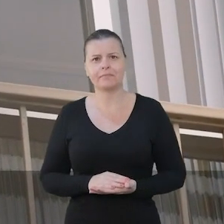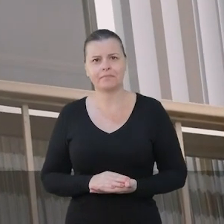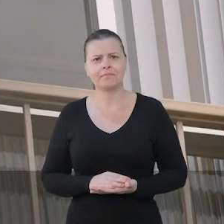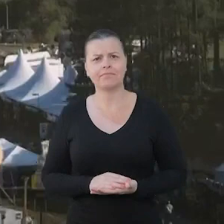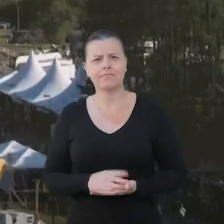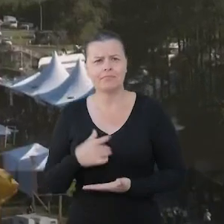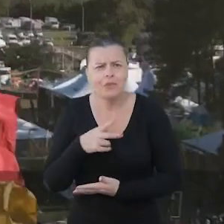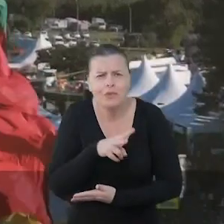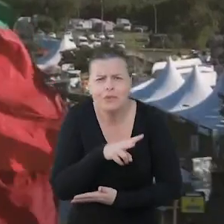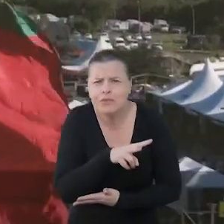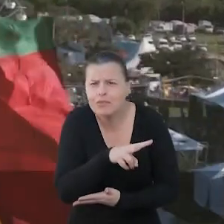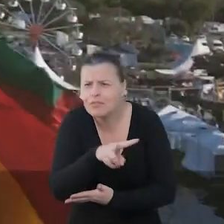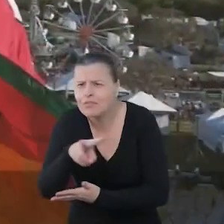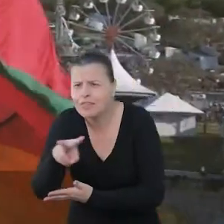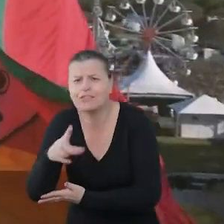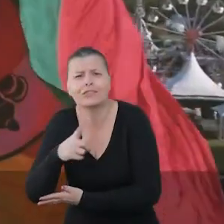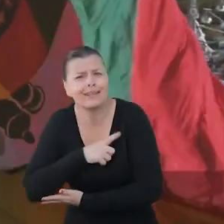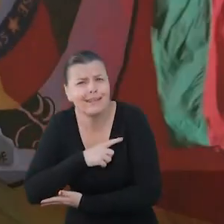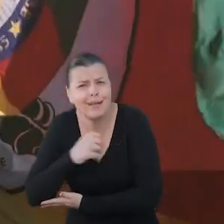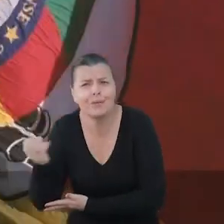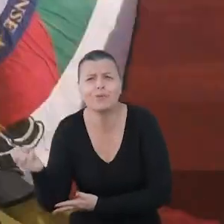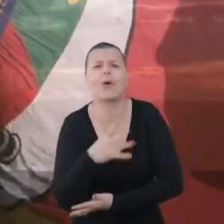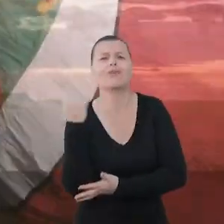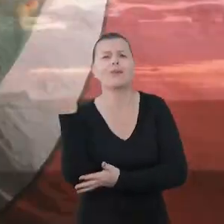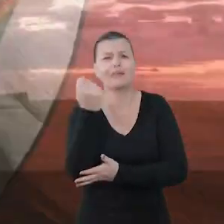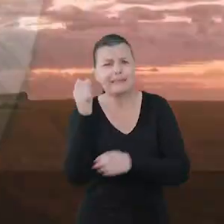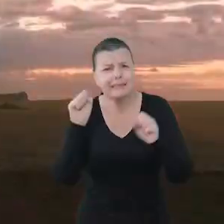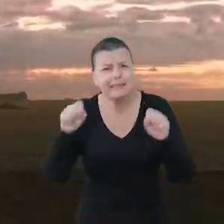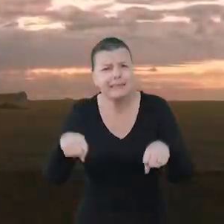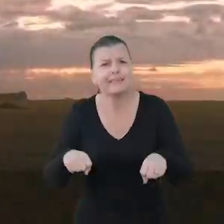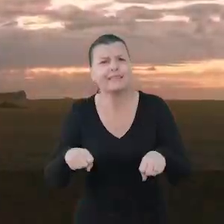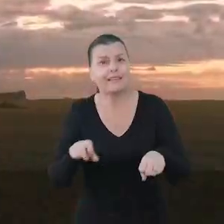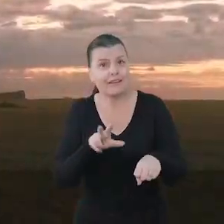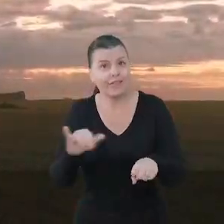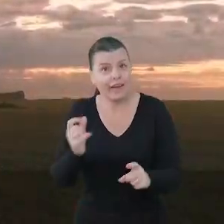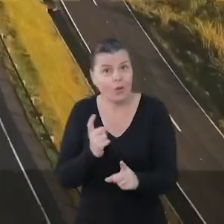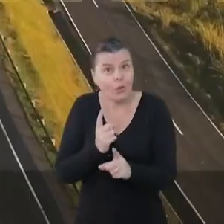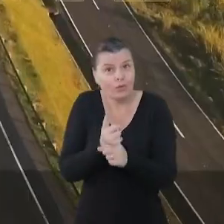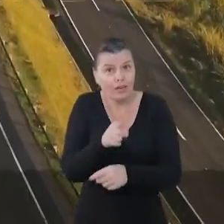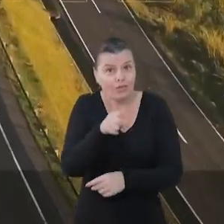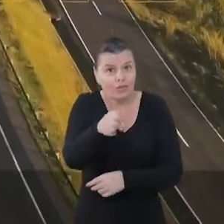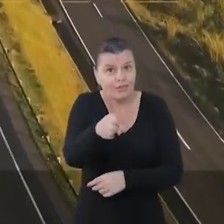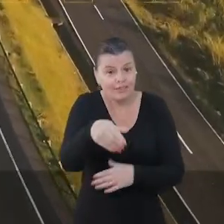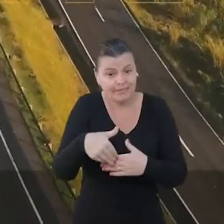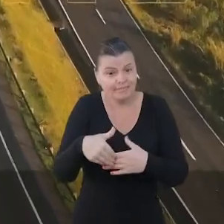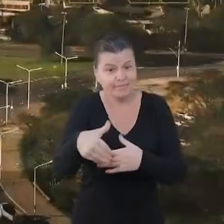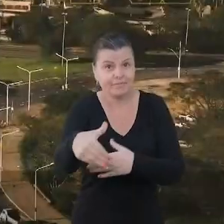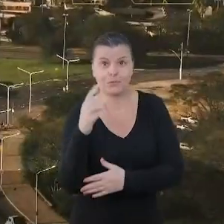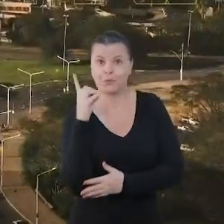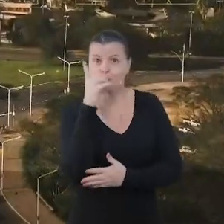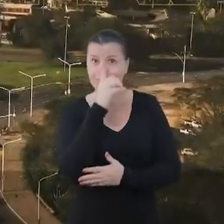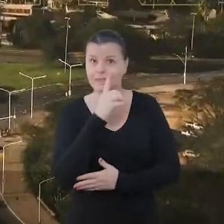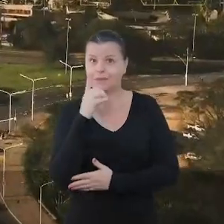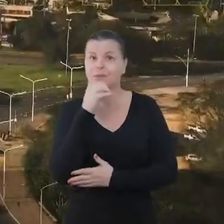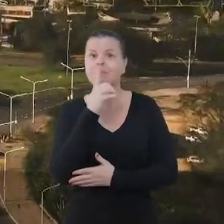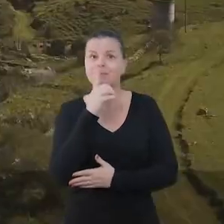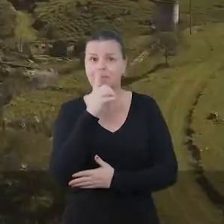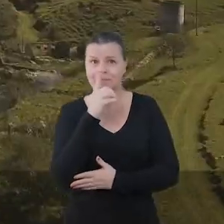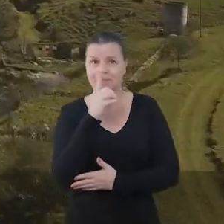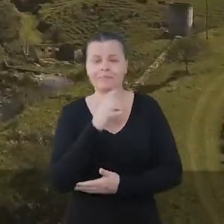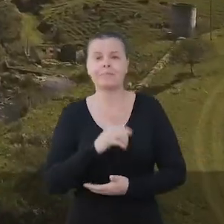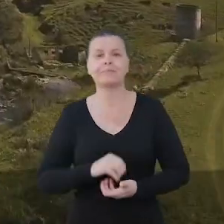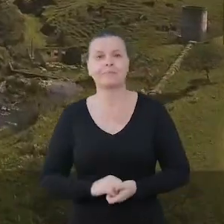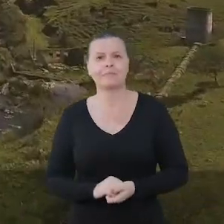quis. Há um novo Rio Grande no horizonte, que te encontra logo ali, no próximo